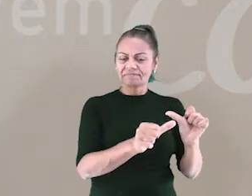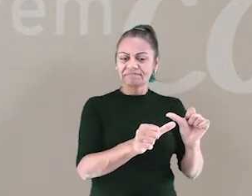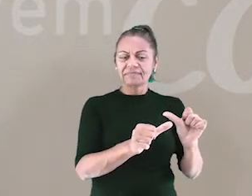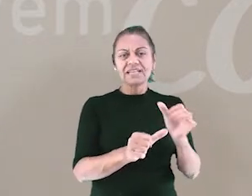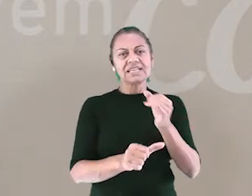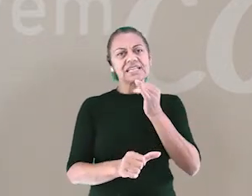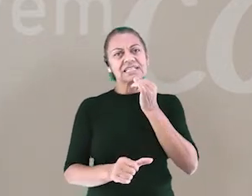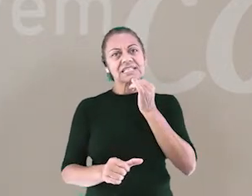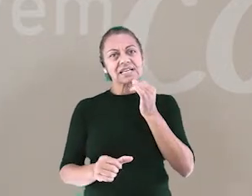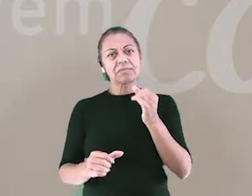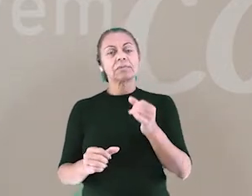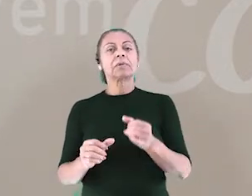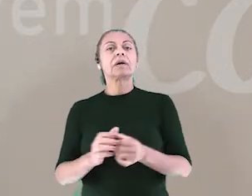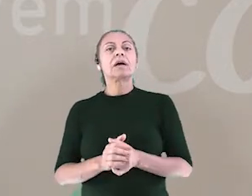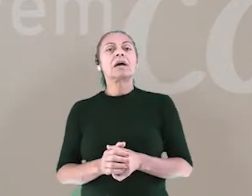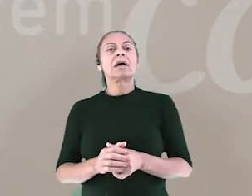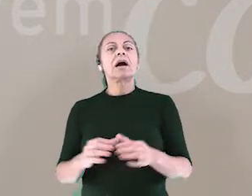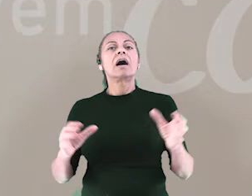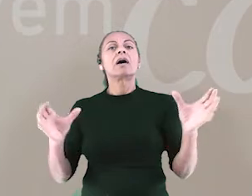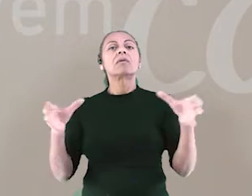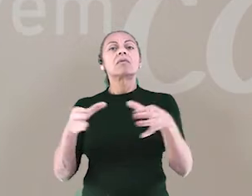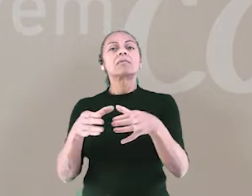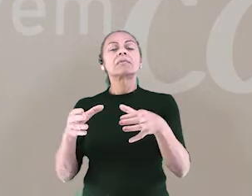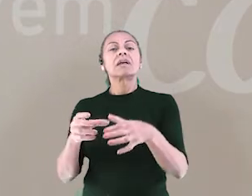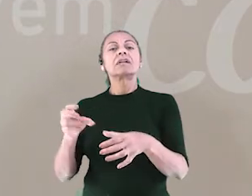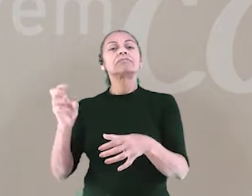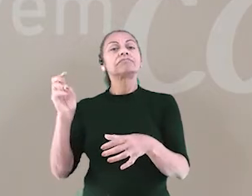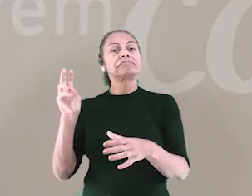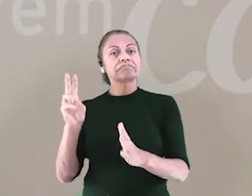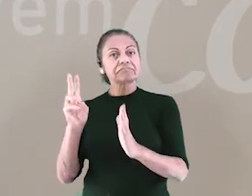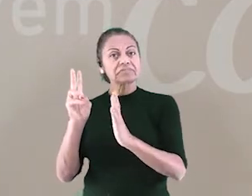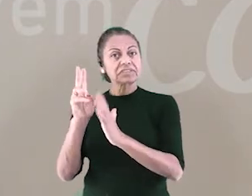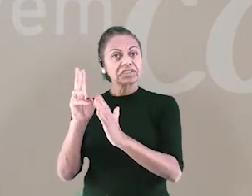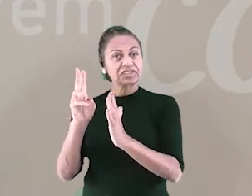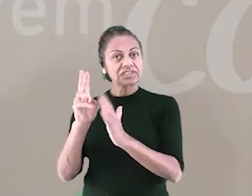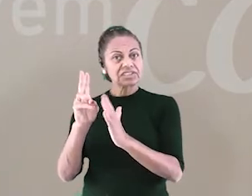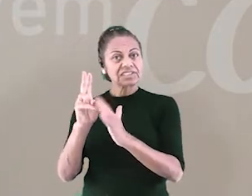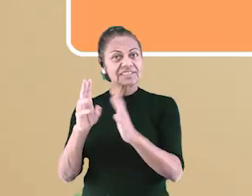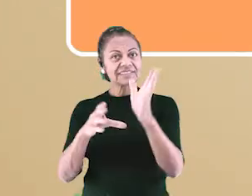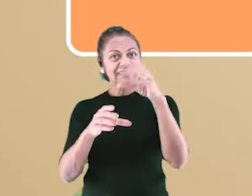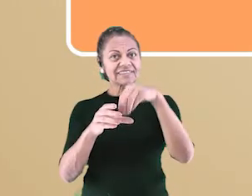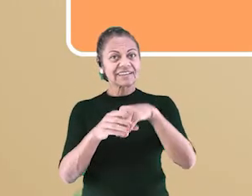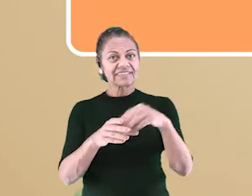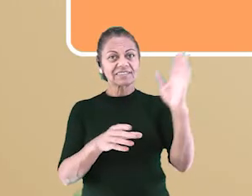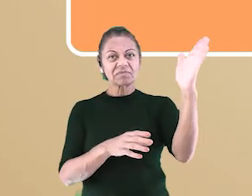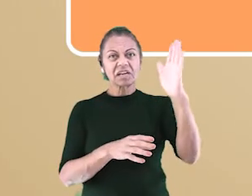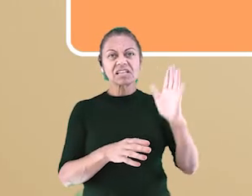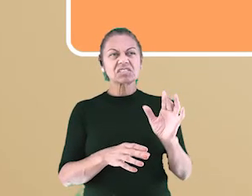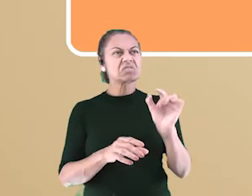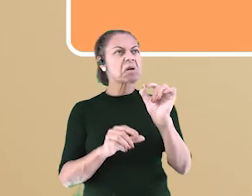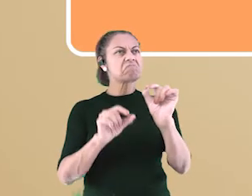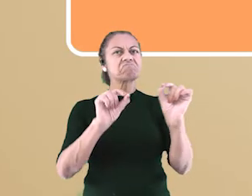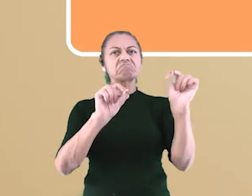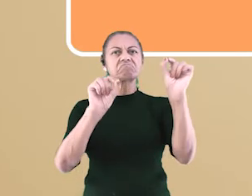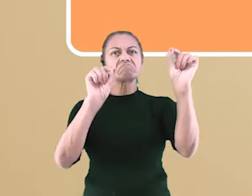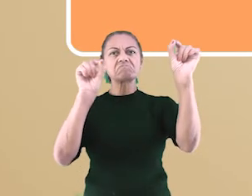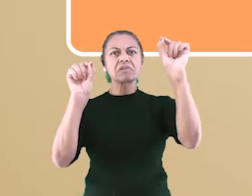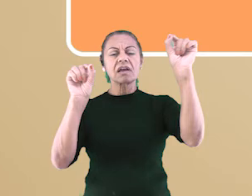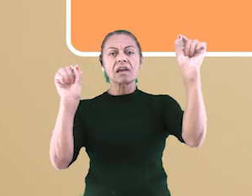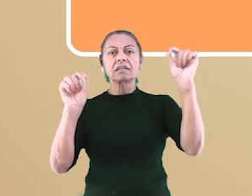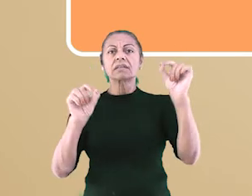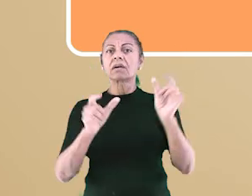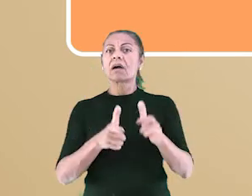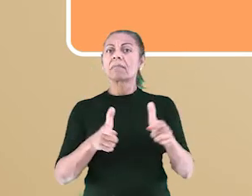comunidade? Hoje vamos comentar sobre uma comunidade indígena chamada Araueté. Existem diversas